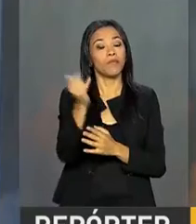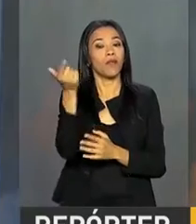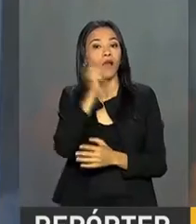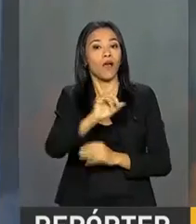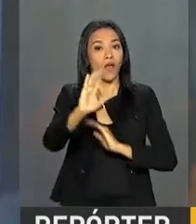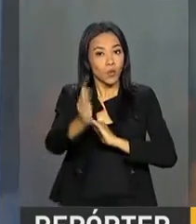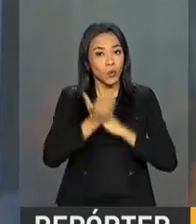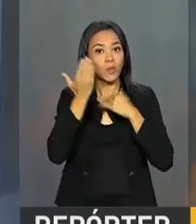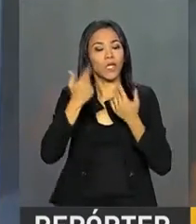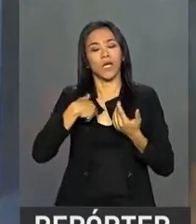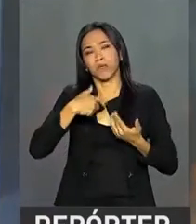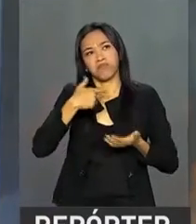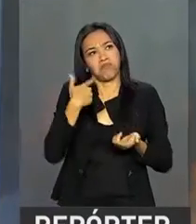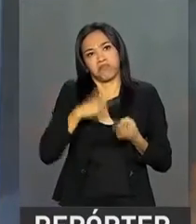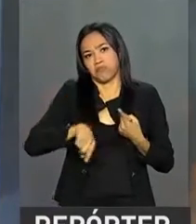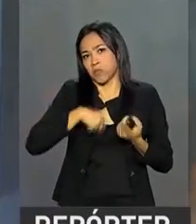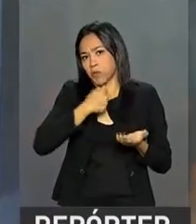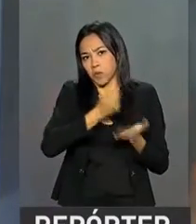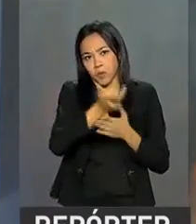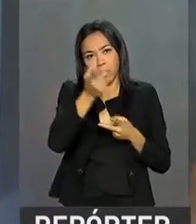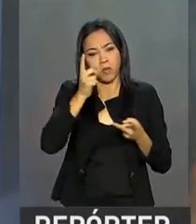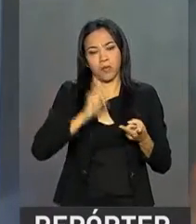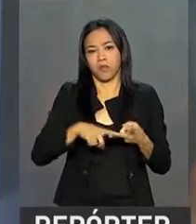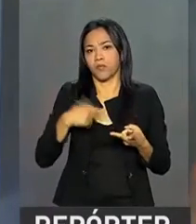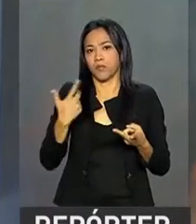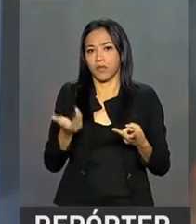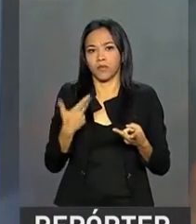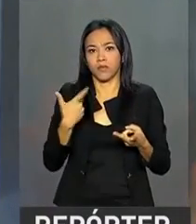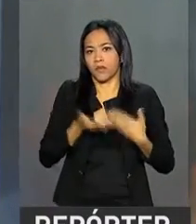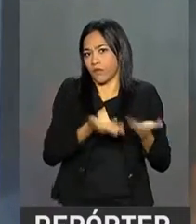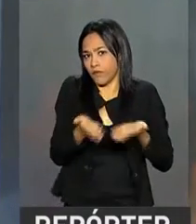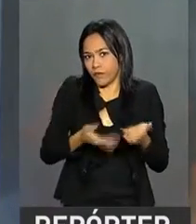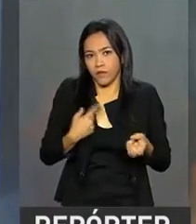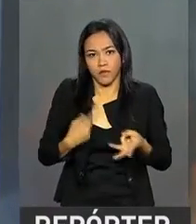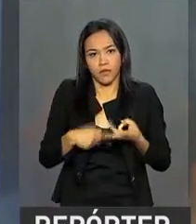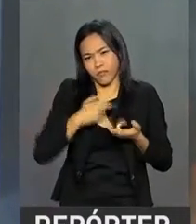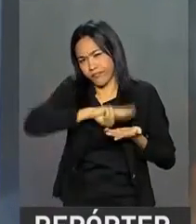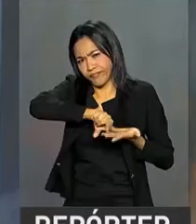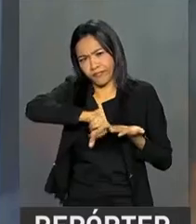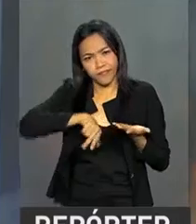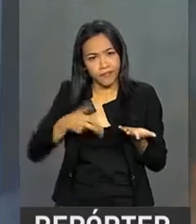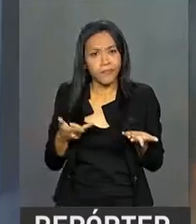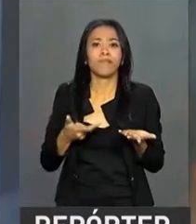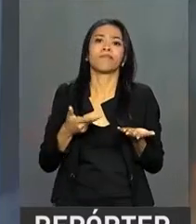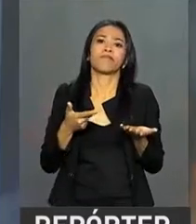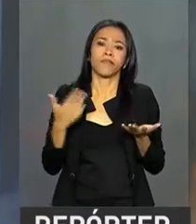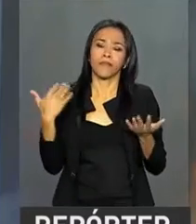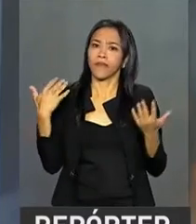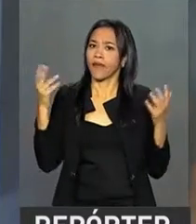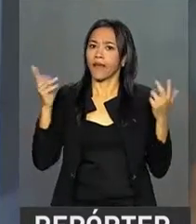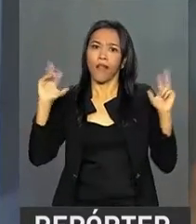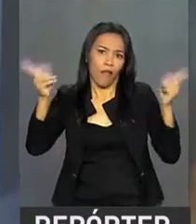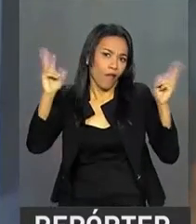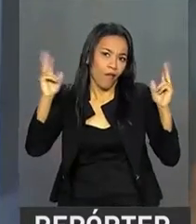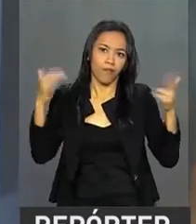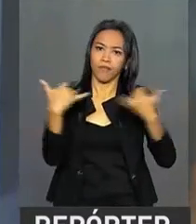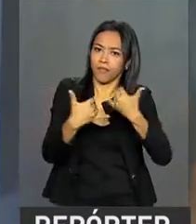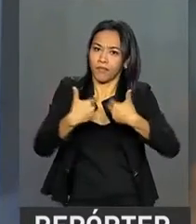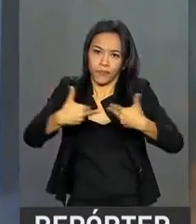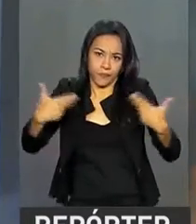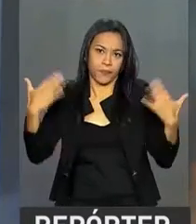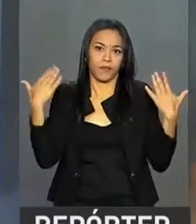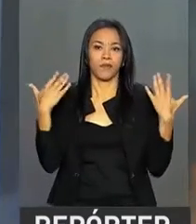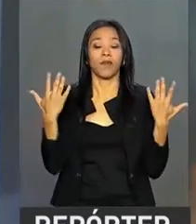de consumo de de serviços de bens né de lazer porque não é